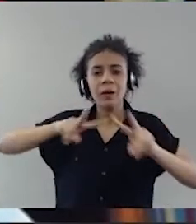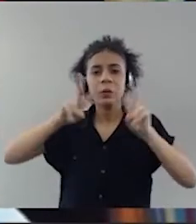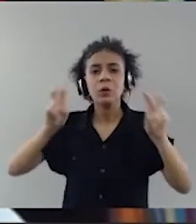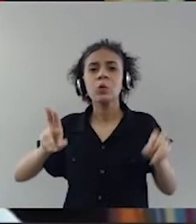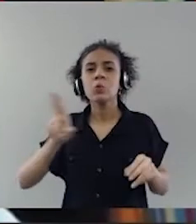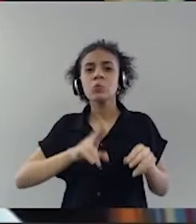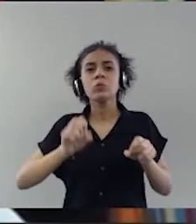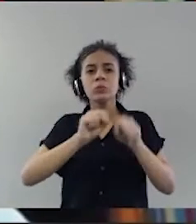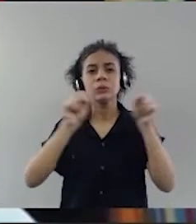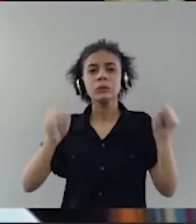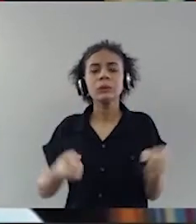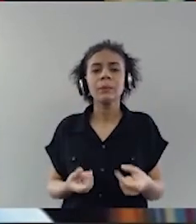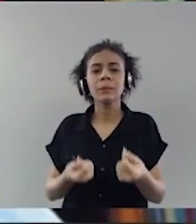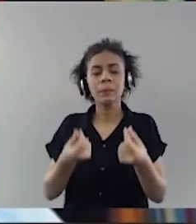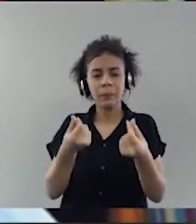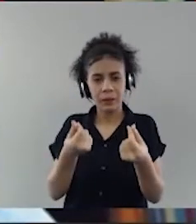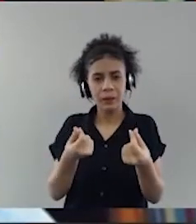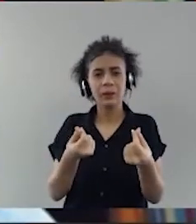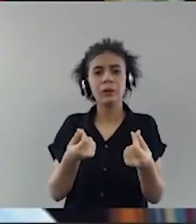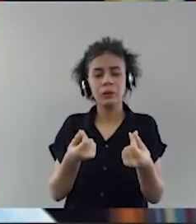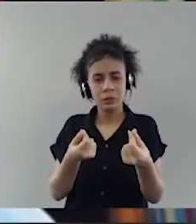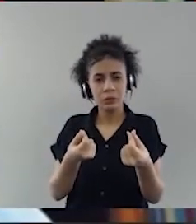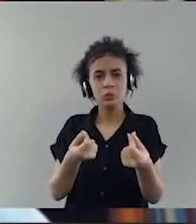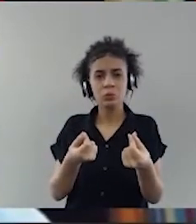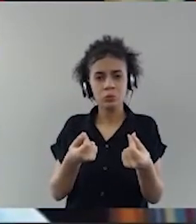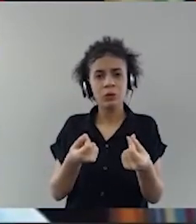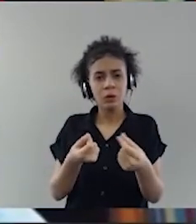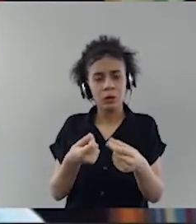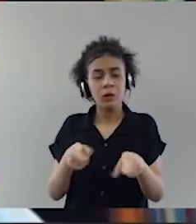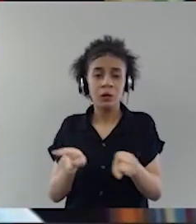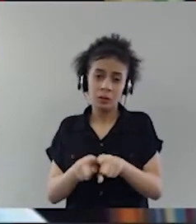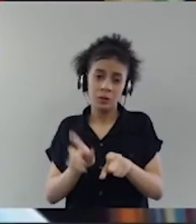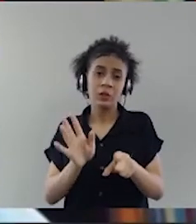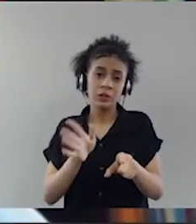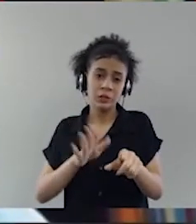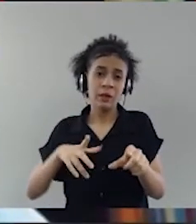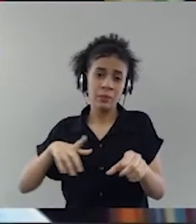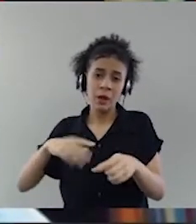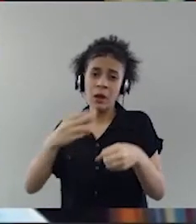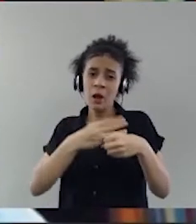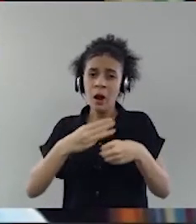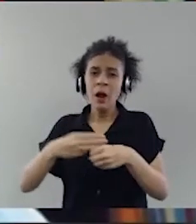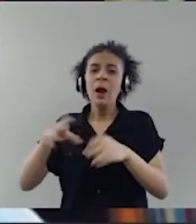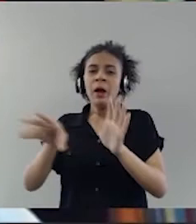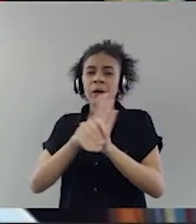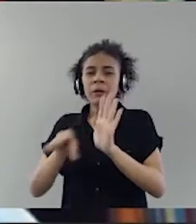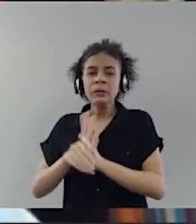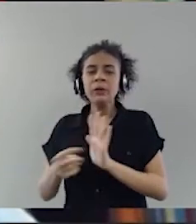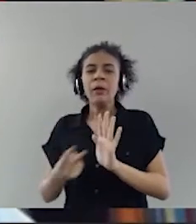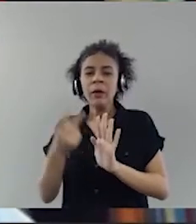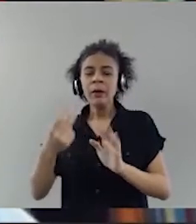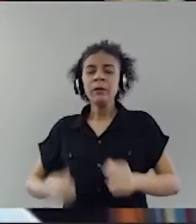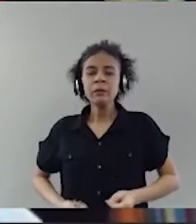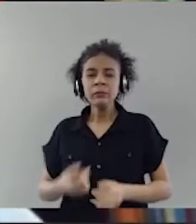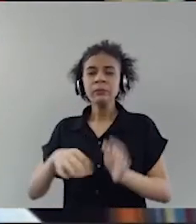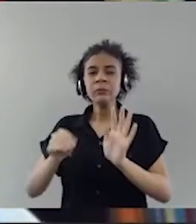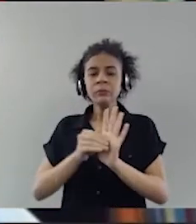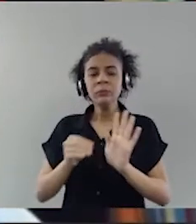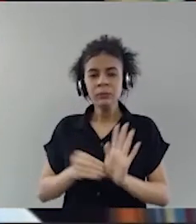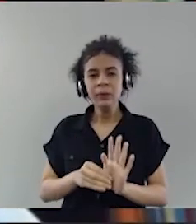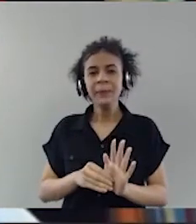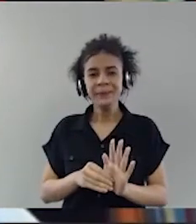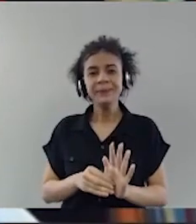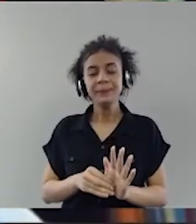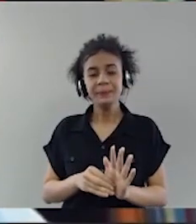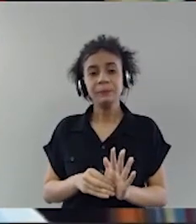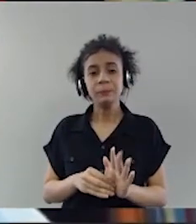do sistema de registro de preços, o uso já feito por parte dos municípios, né? Não somente como um dos itens do processo de